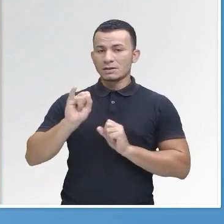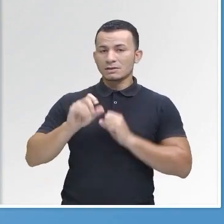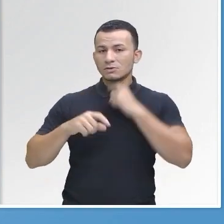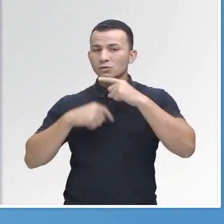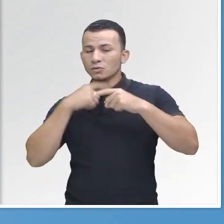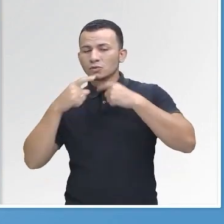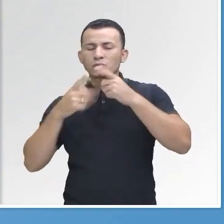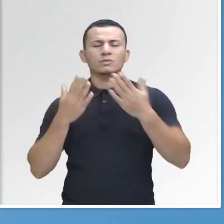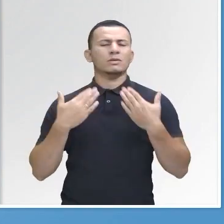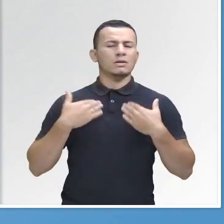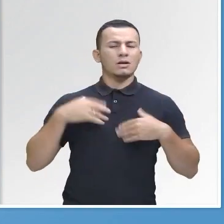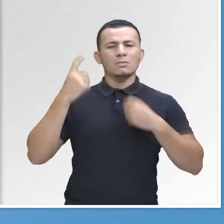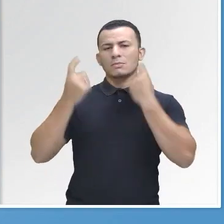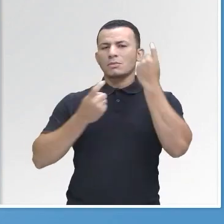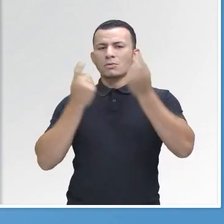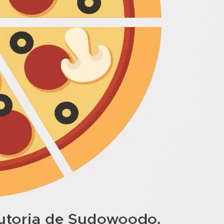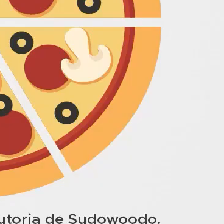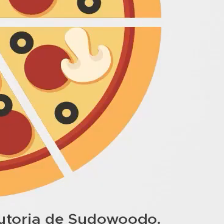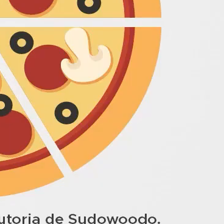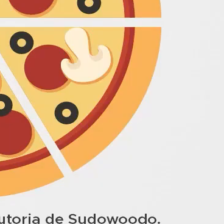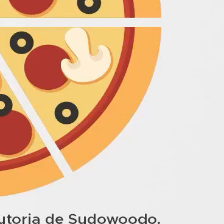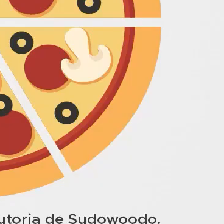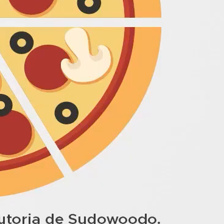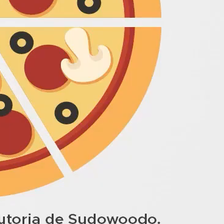fica tranquilo que nós vamos tirar todas hoje.